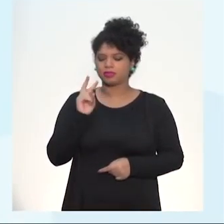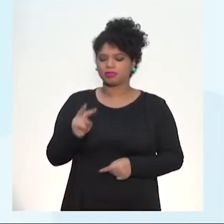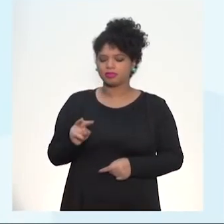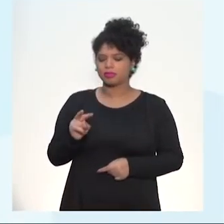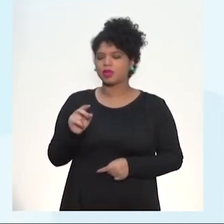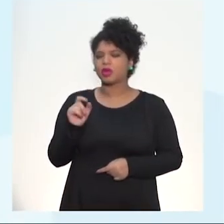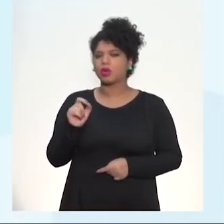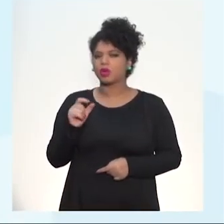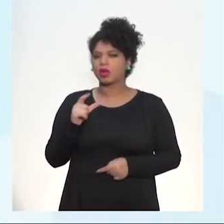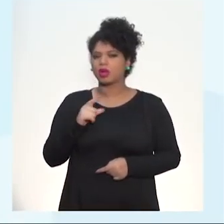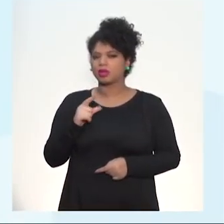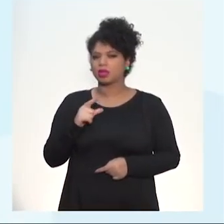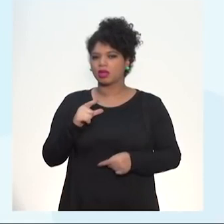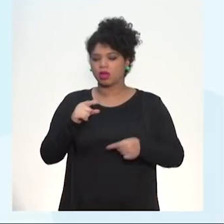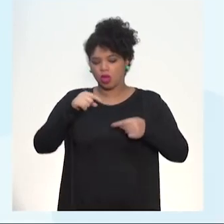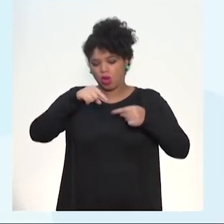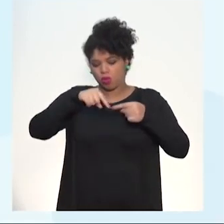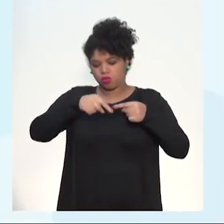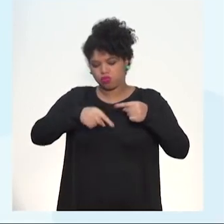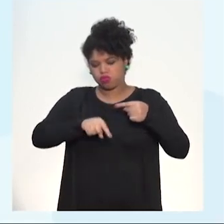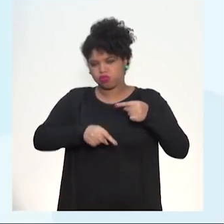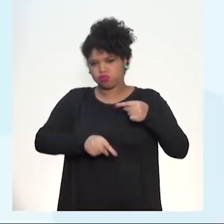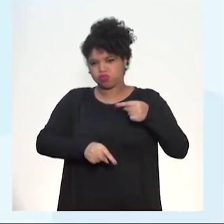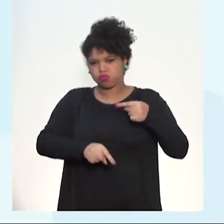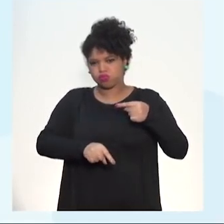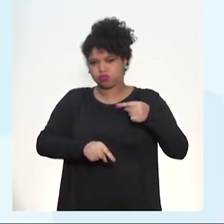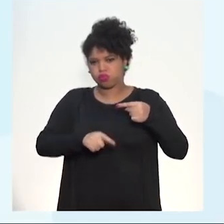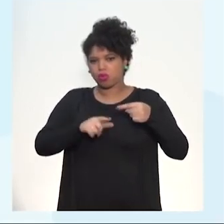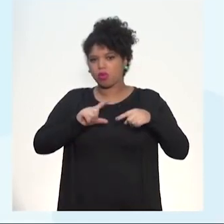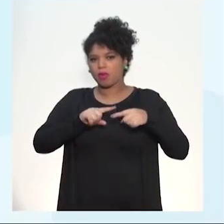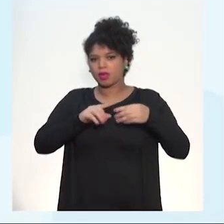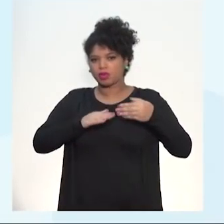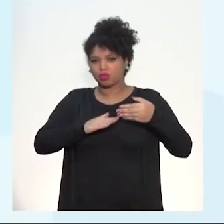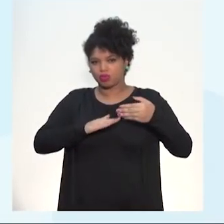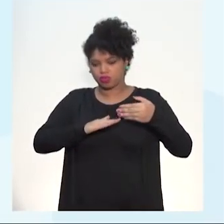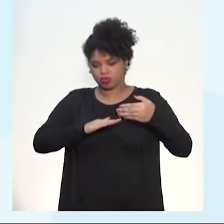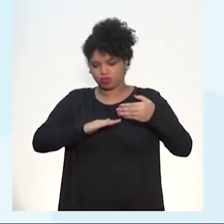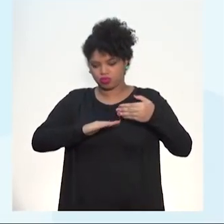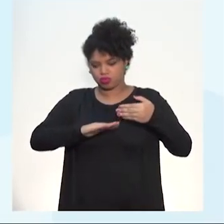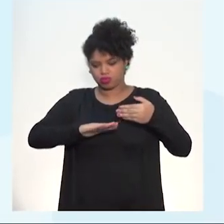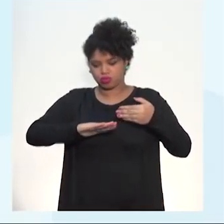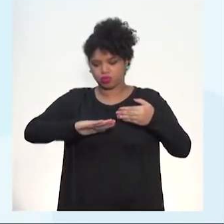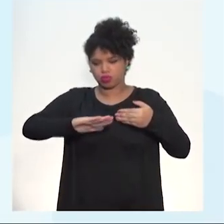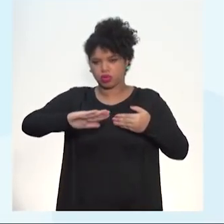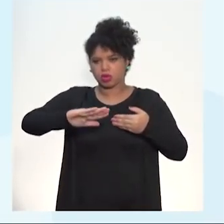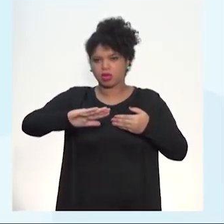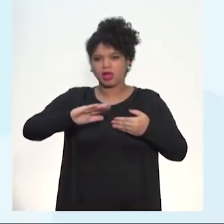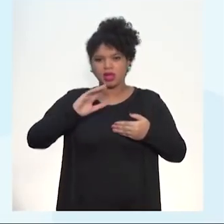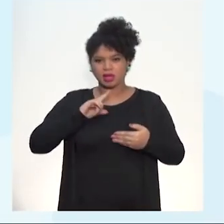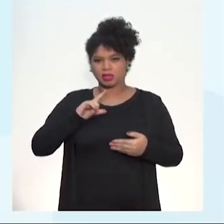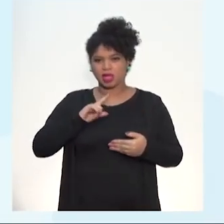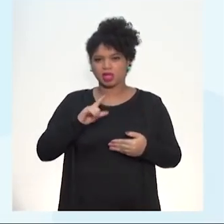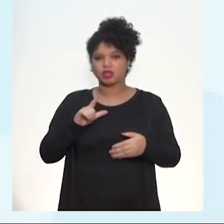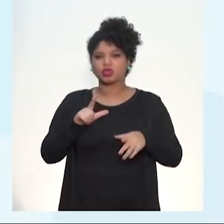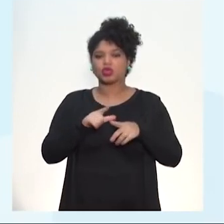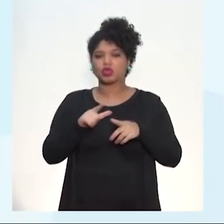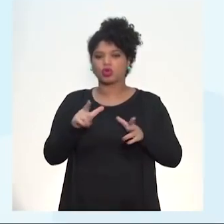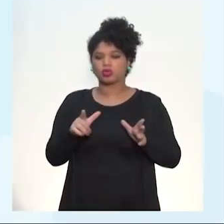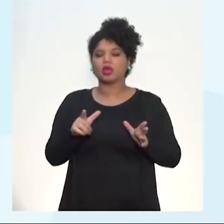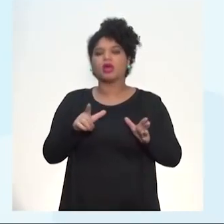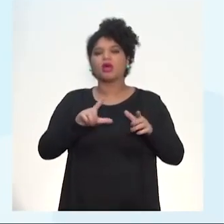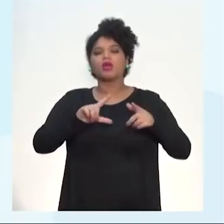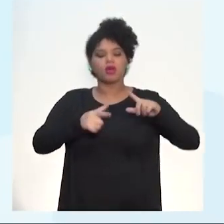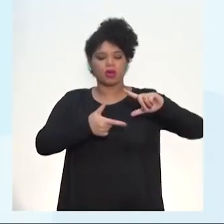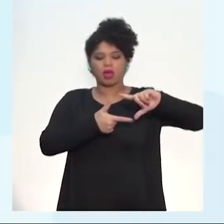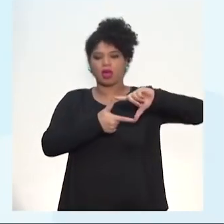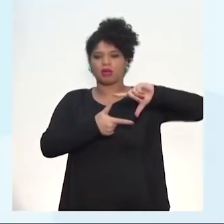Essa piscina tem uma parte funda e tem uma parte rasa. Eu queria que vocês percebessem que a piscina ela é formada por 2 blocos retangulares. Vou pedir